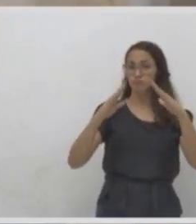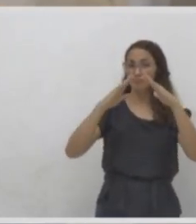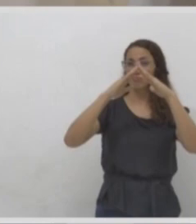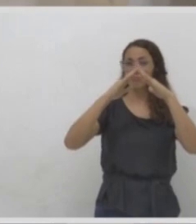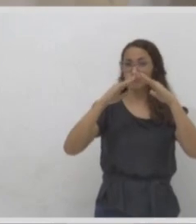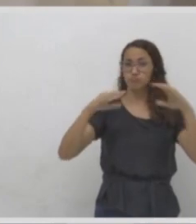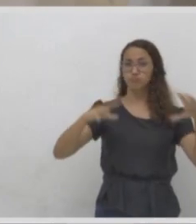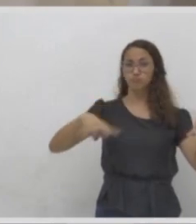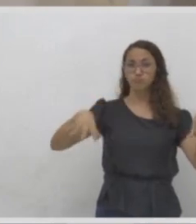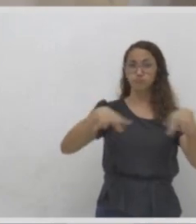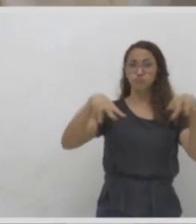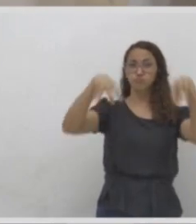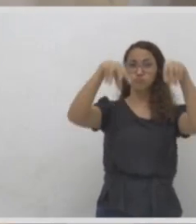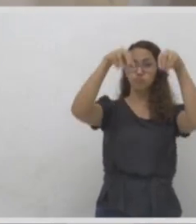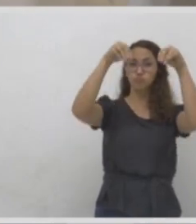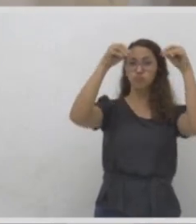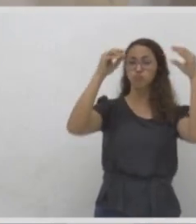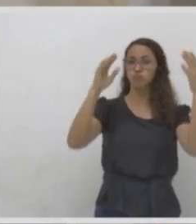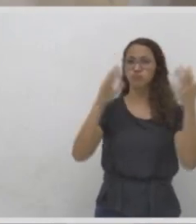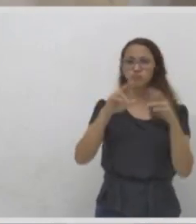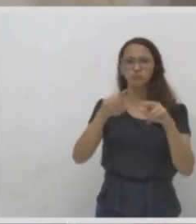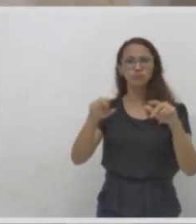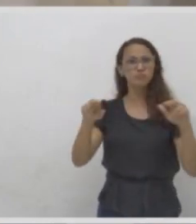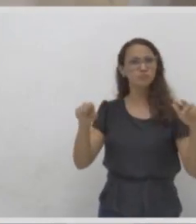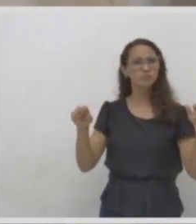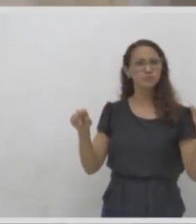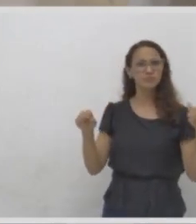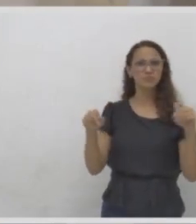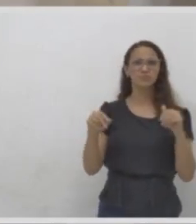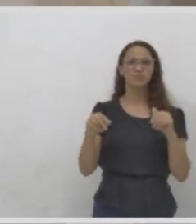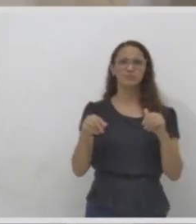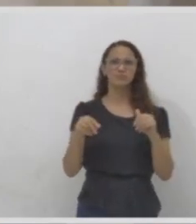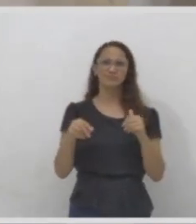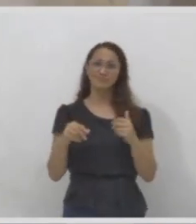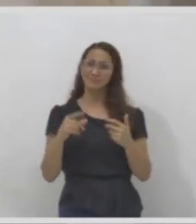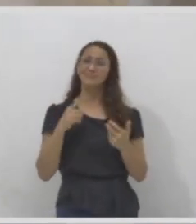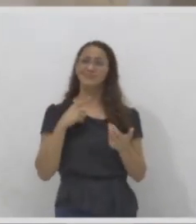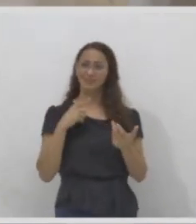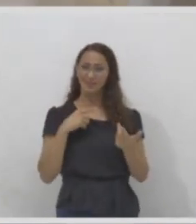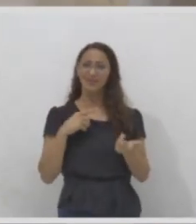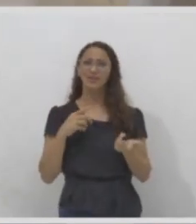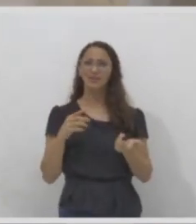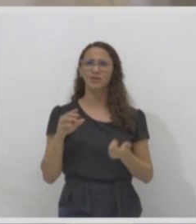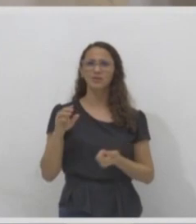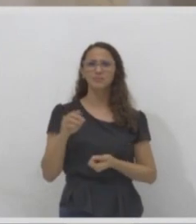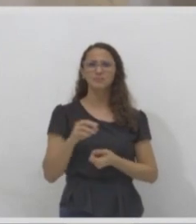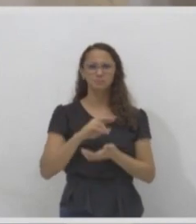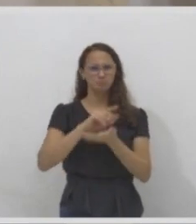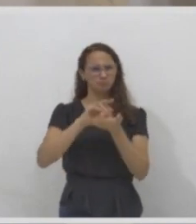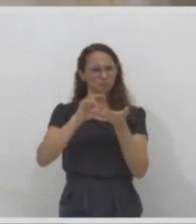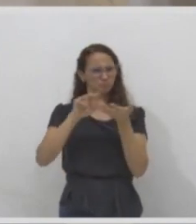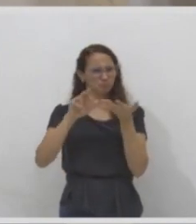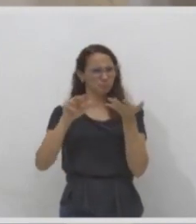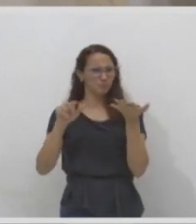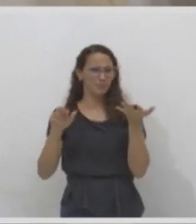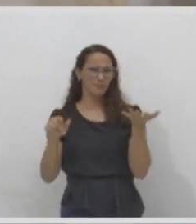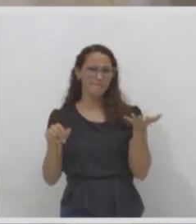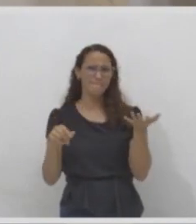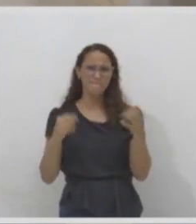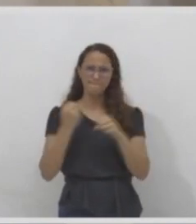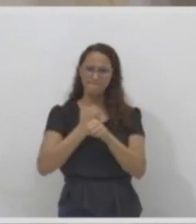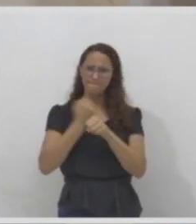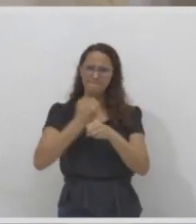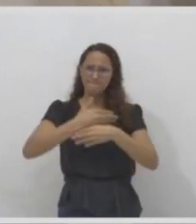palacetes, os grandes boulevards. Até hoje nós temos ali o Boulevard Cartier França, né? E